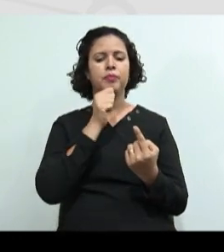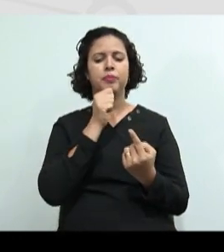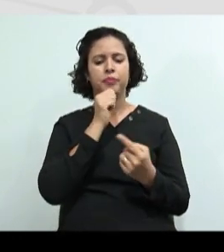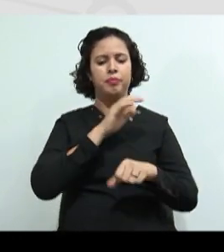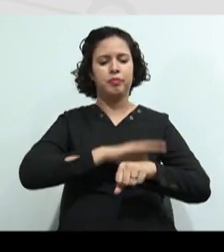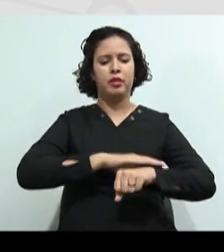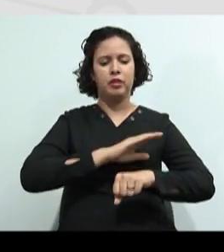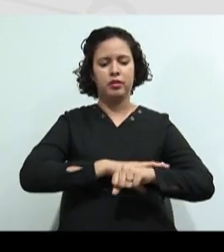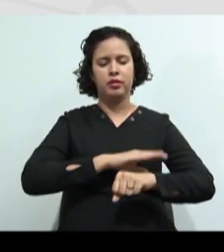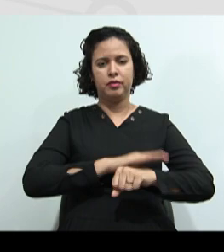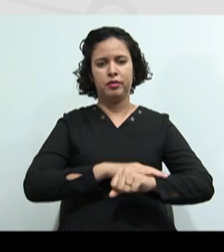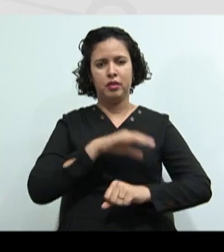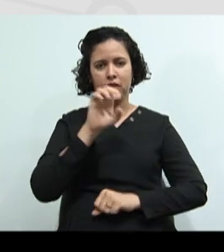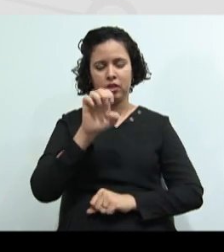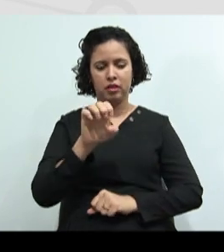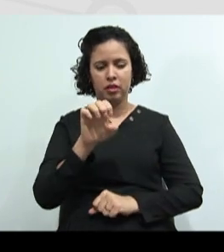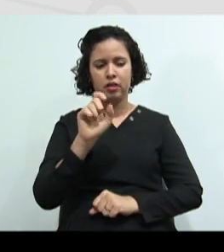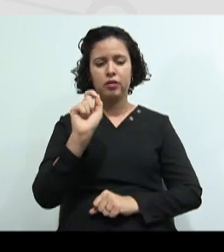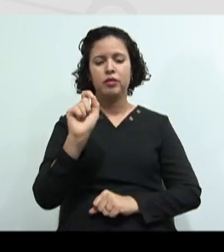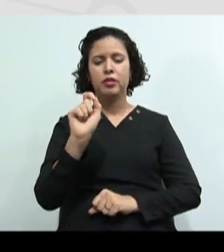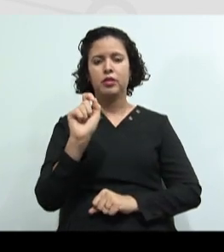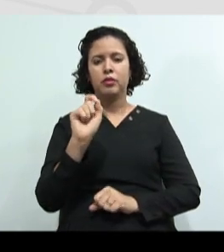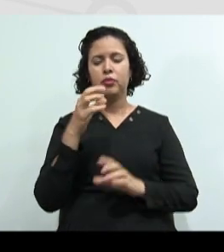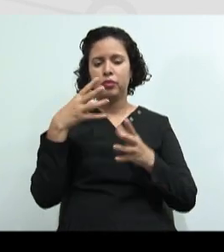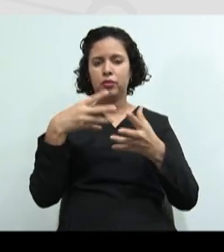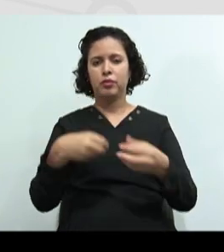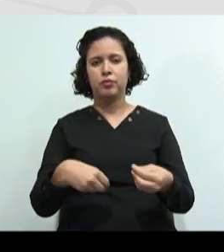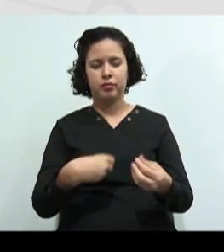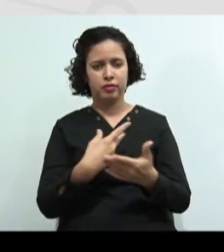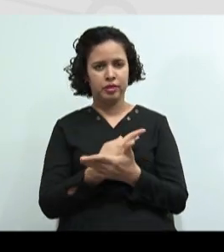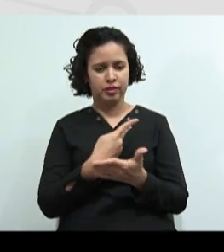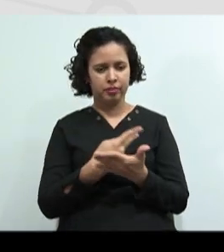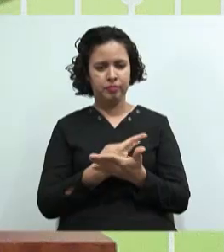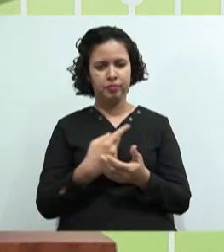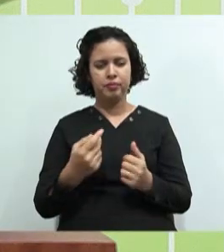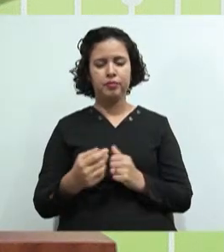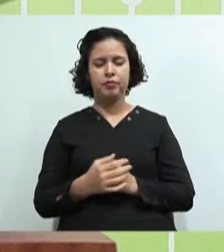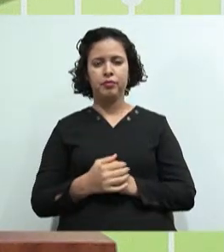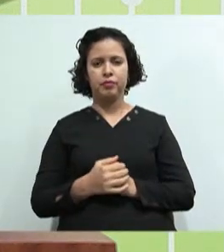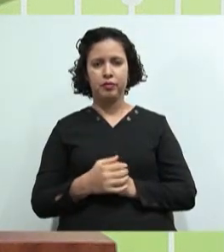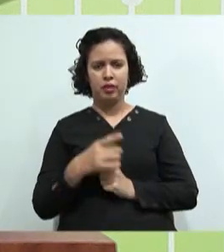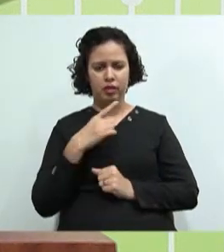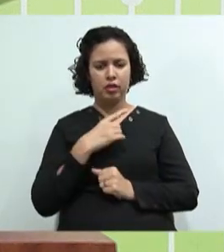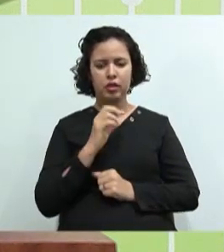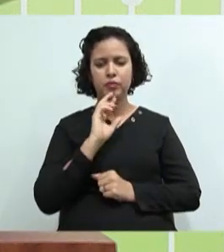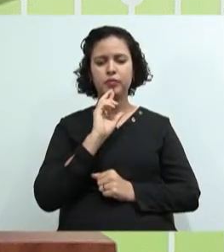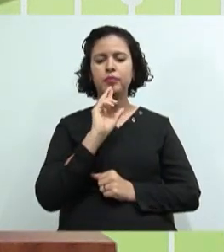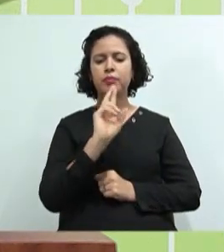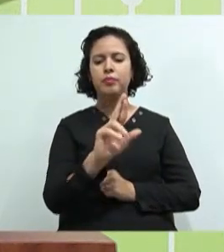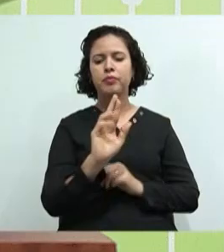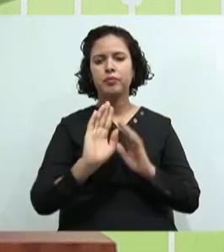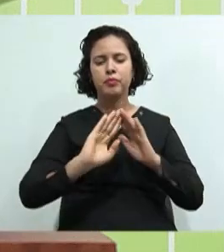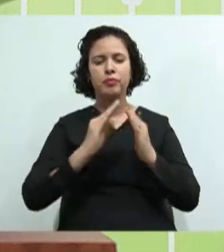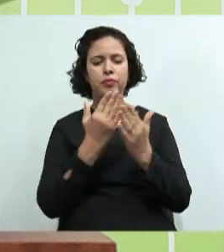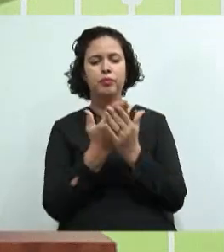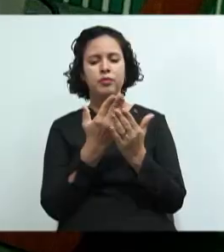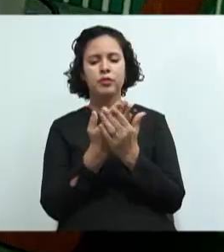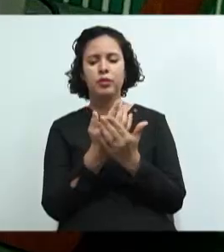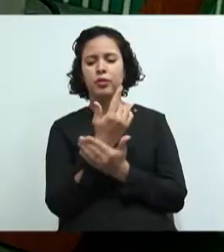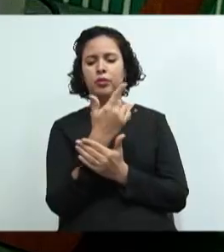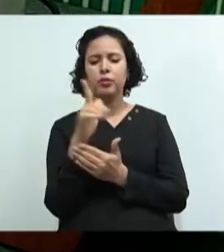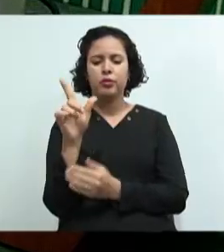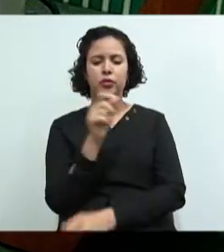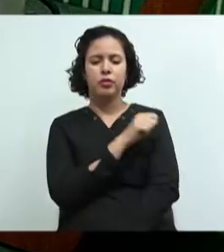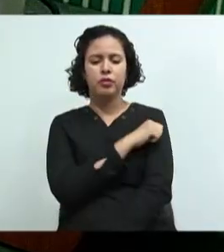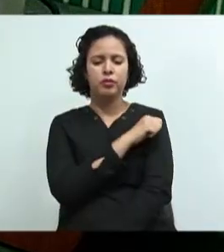E, nenhuma das alternativas. Volta. Professor Jorge, e aí? Temos respostas aí da escola, algum outro aluno?